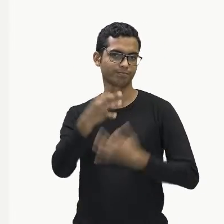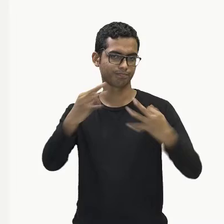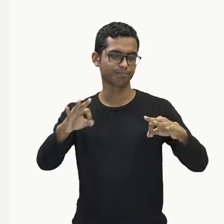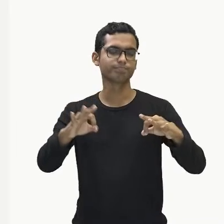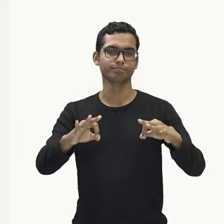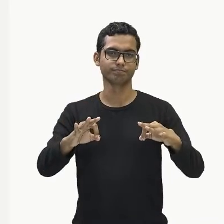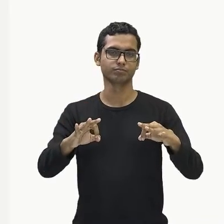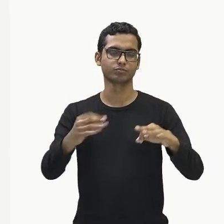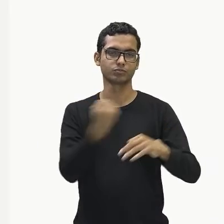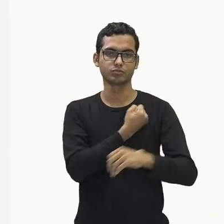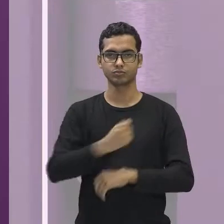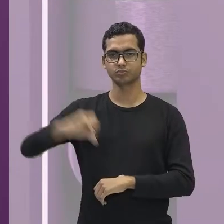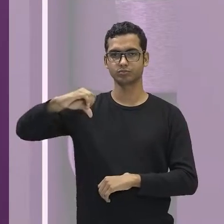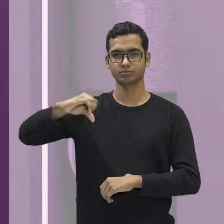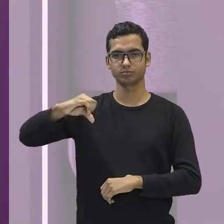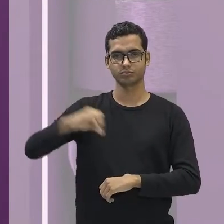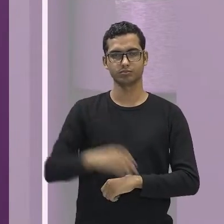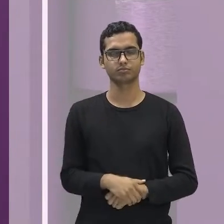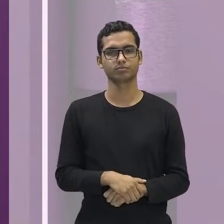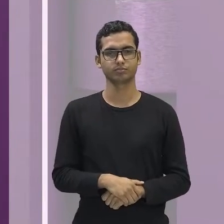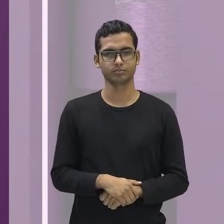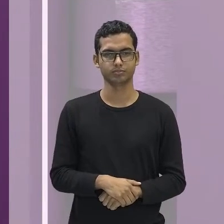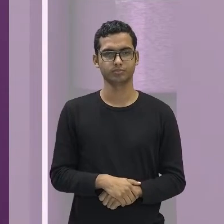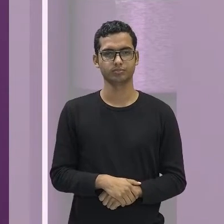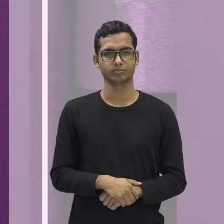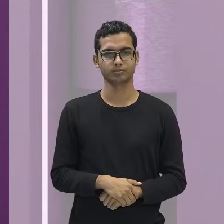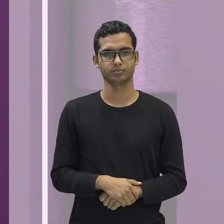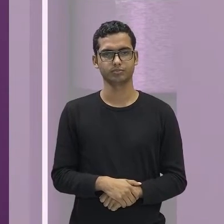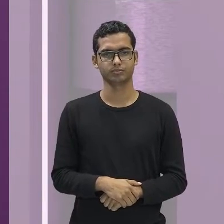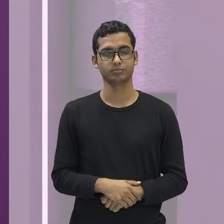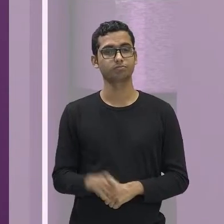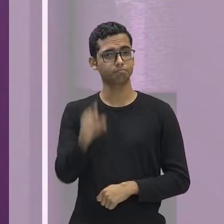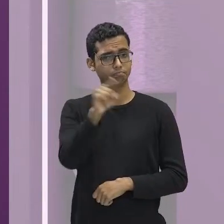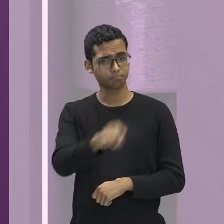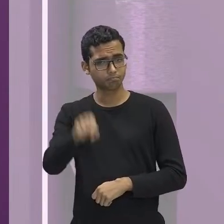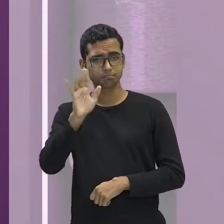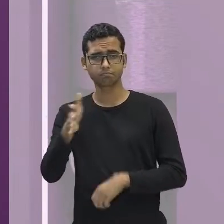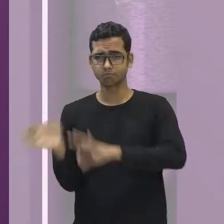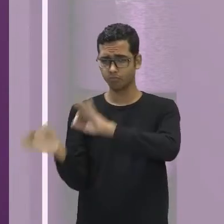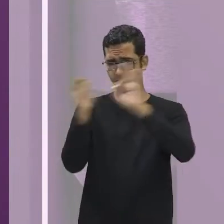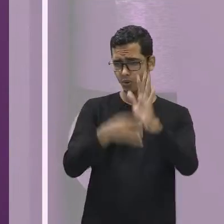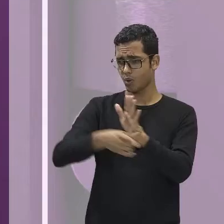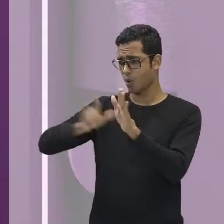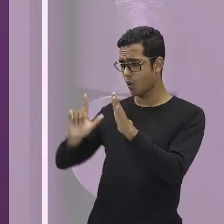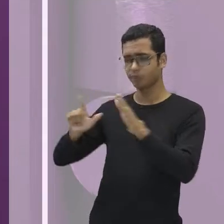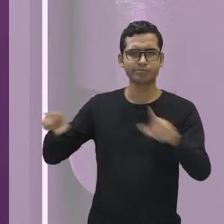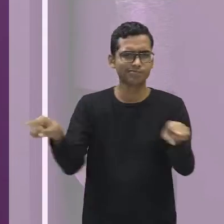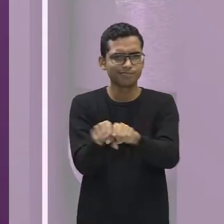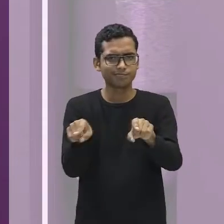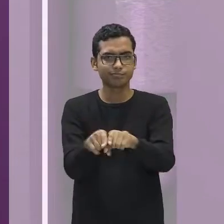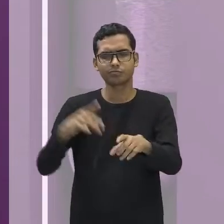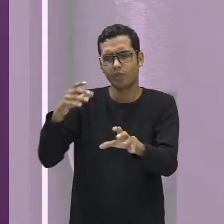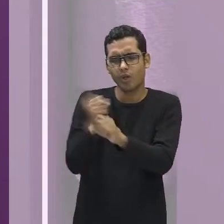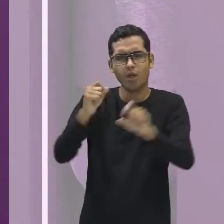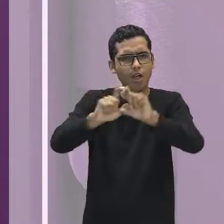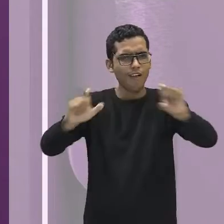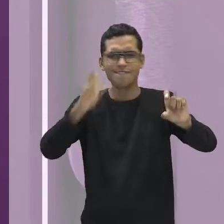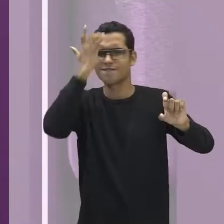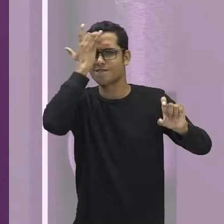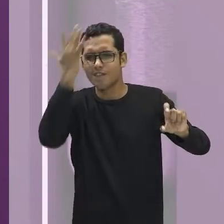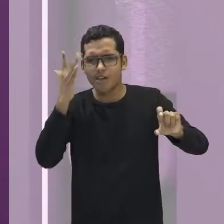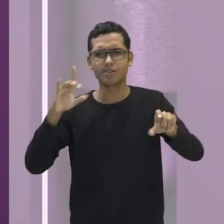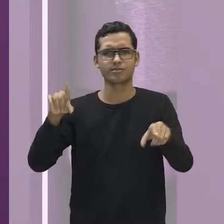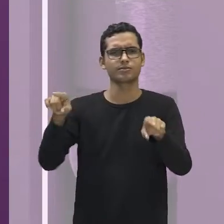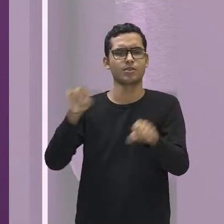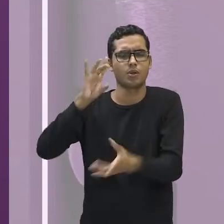que é um 9. Então, como vocês acompanharam aí até então, é uma operação fácil. Da